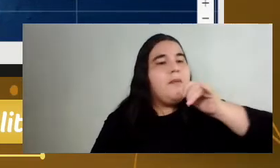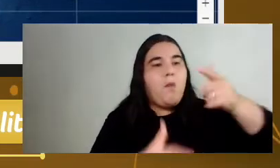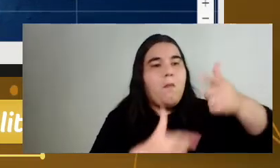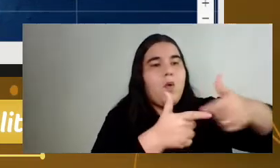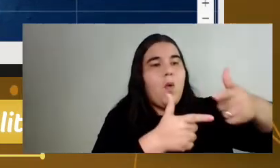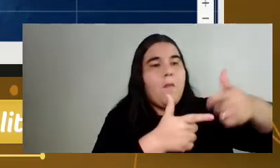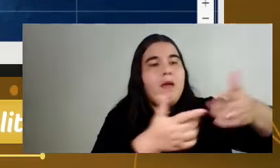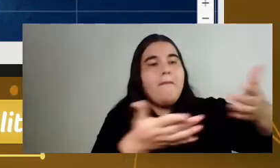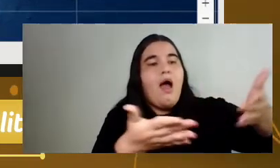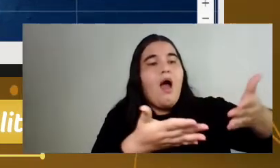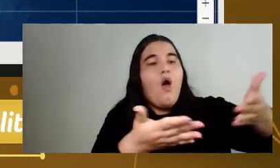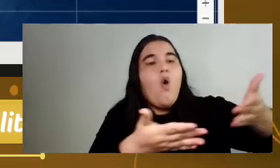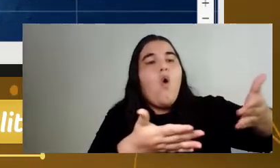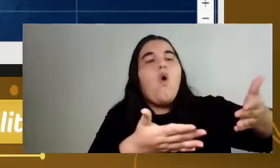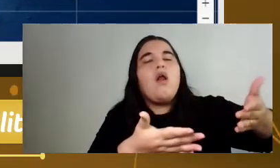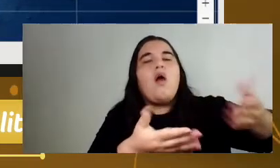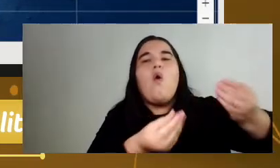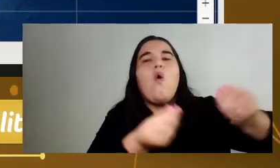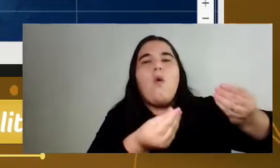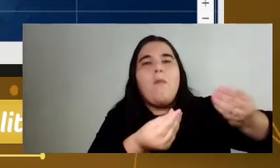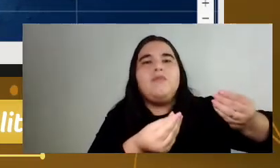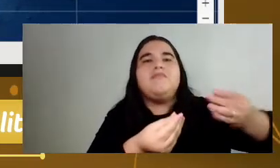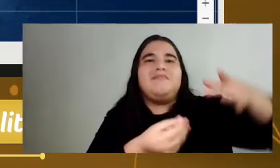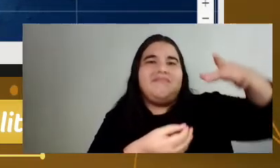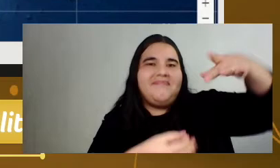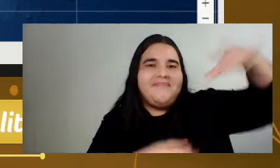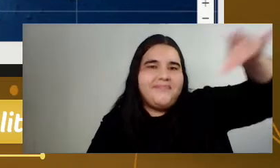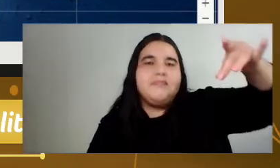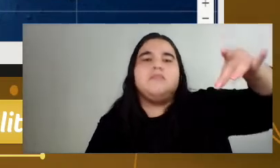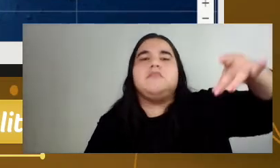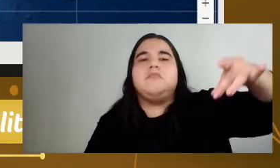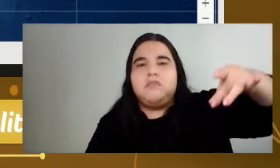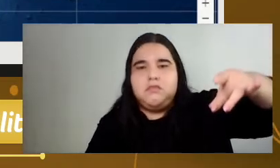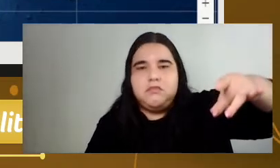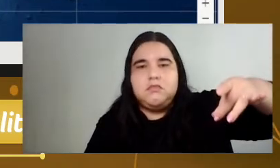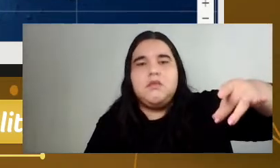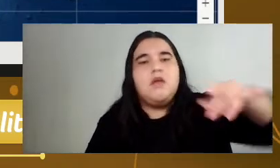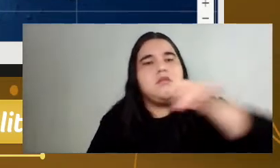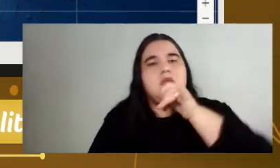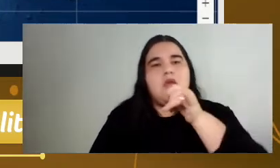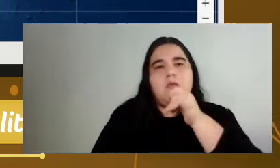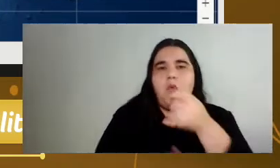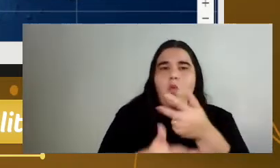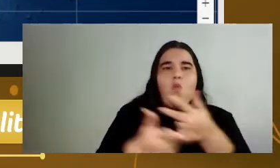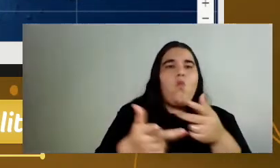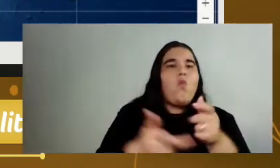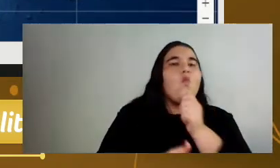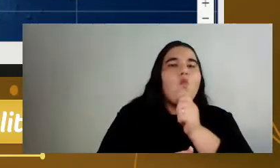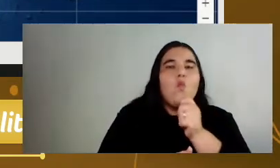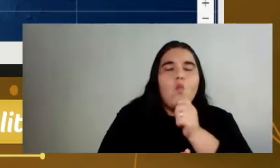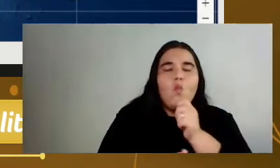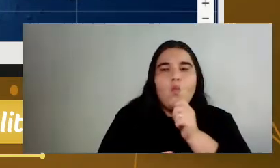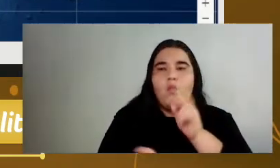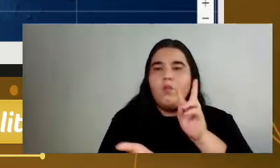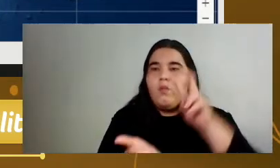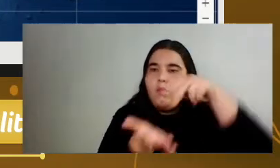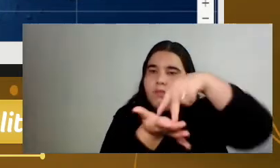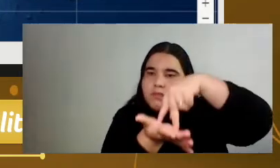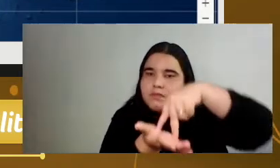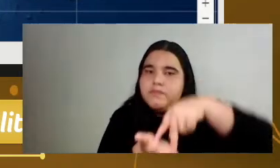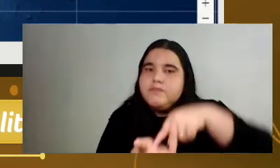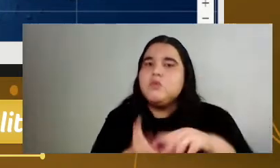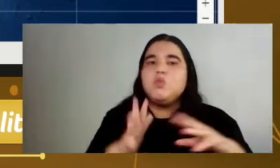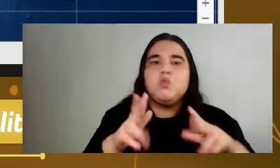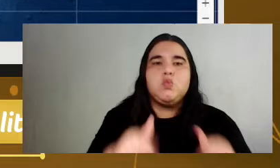que não foi inspecionado ainda, o que a gente muitas vezes, quando a gente